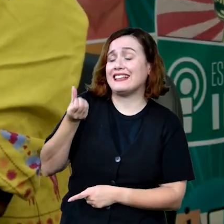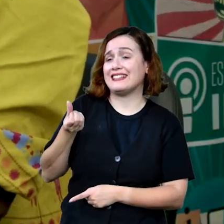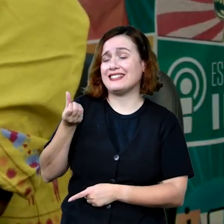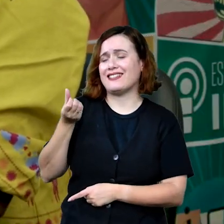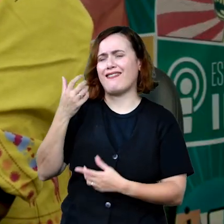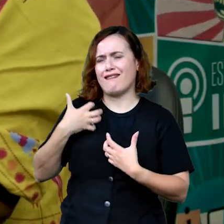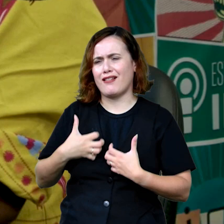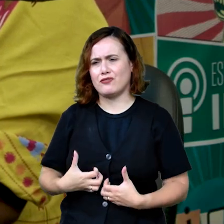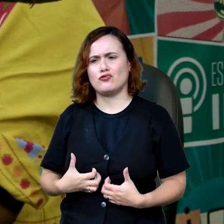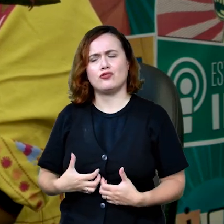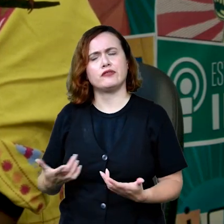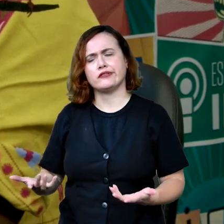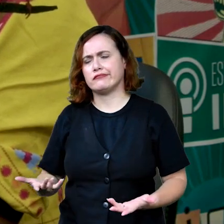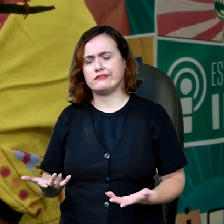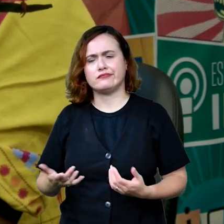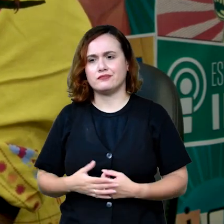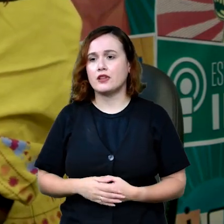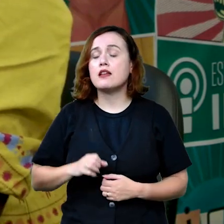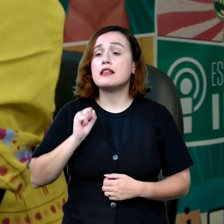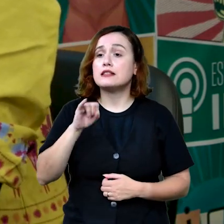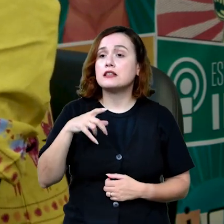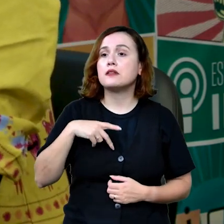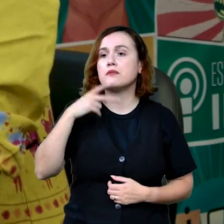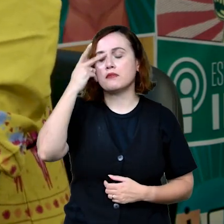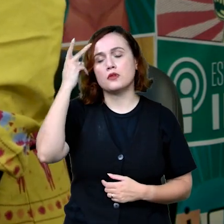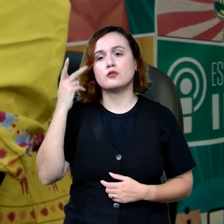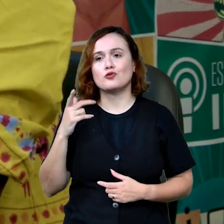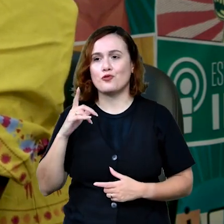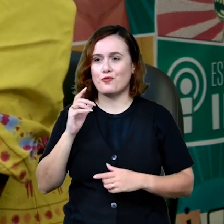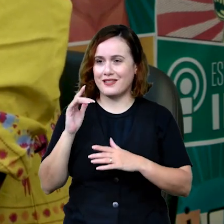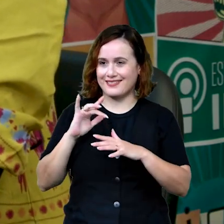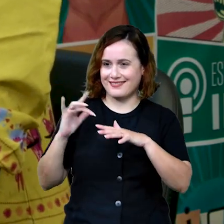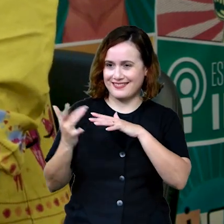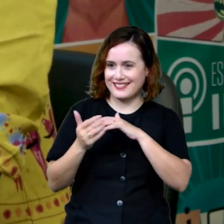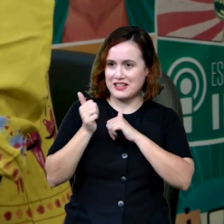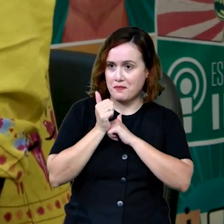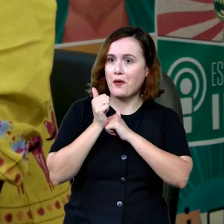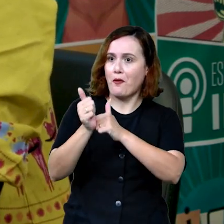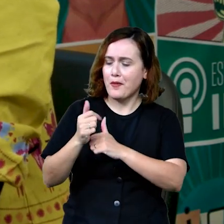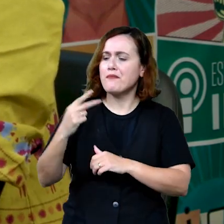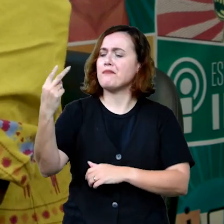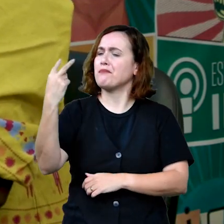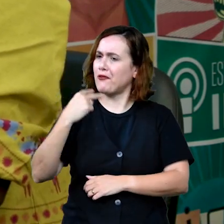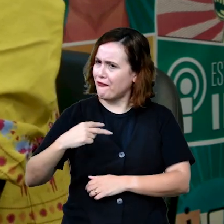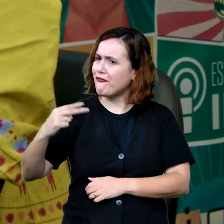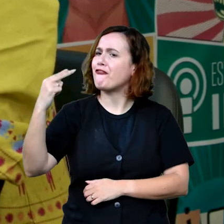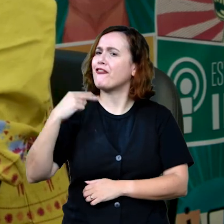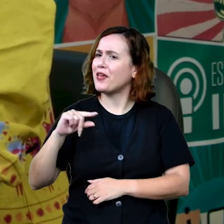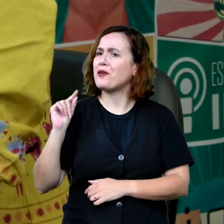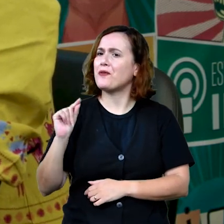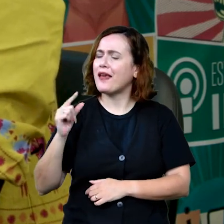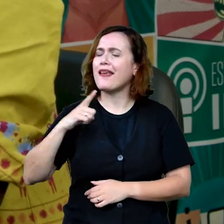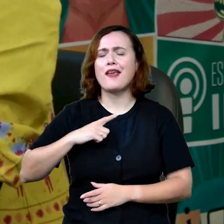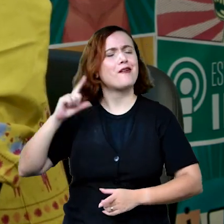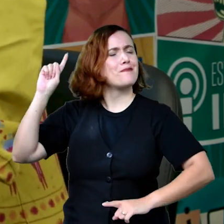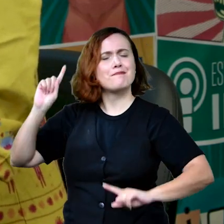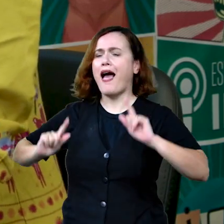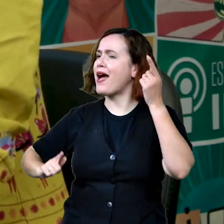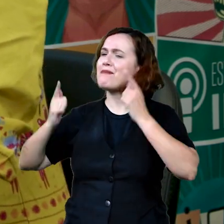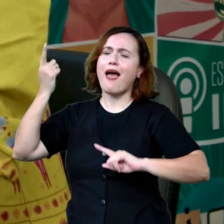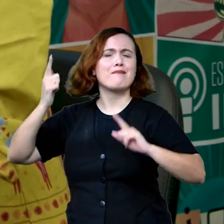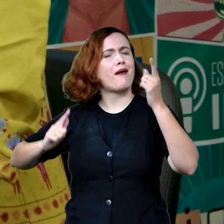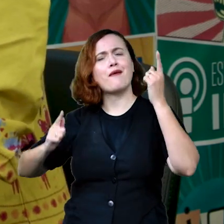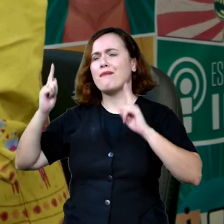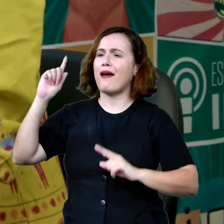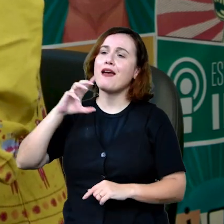redes vai continuar me vendo muito no carnaval, no samba. Eu sou apaixonada por carnaval, eu nasci em fevereiro. Tem uma música que também fala